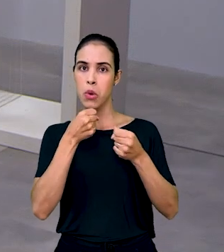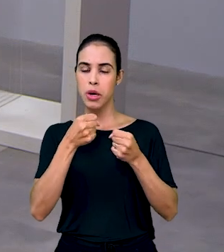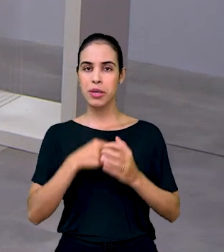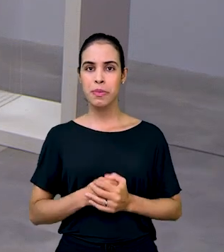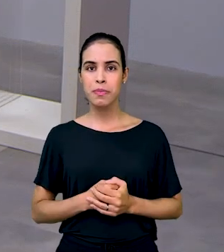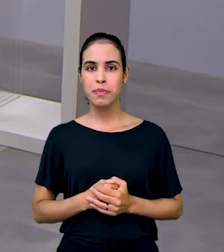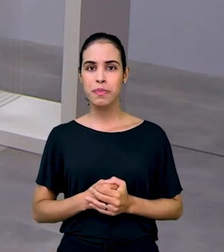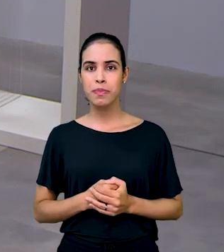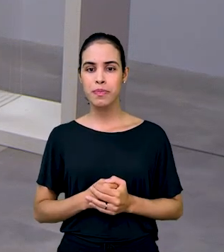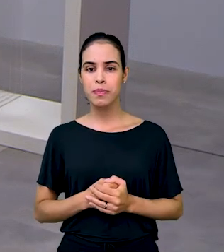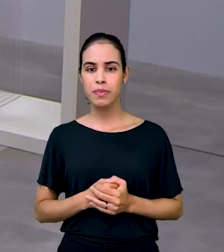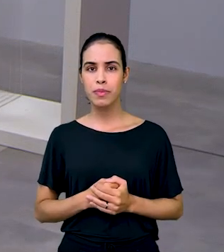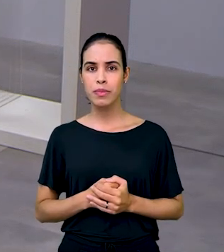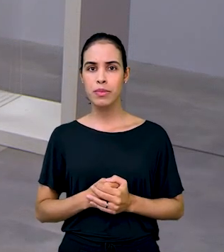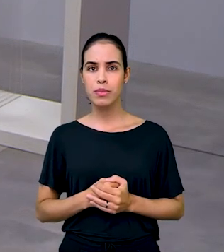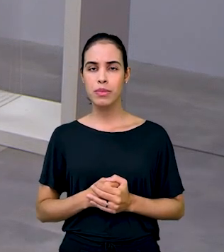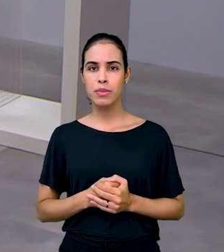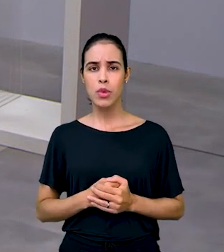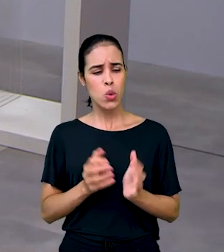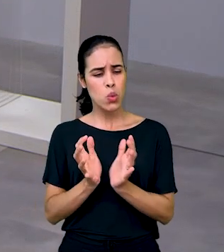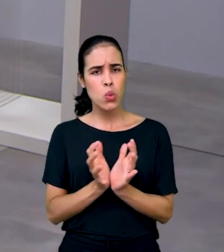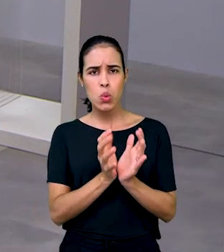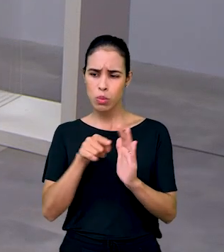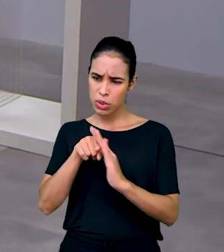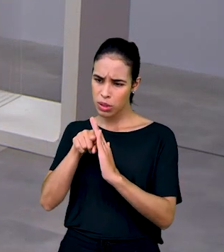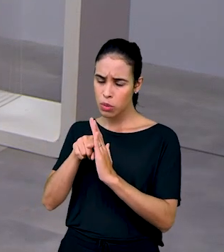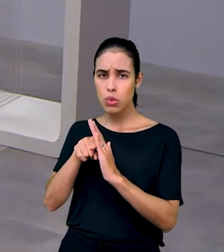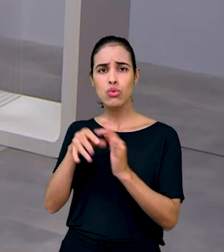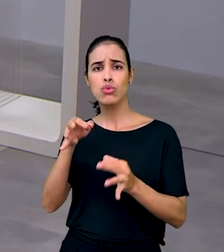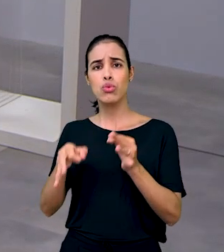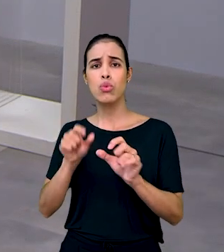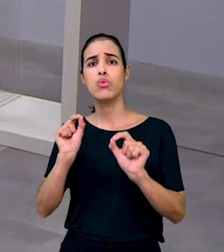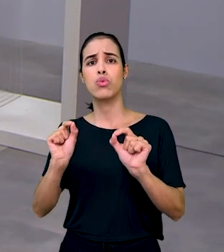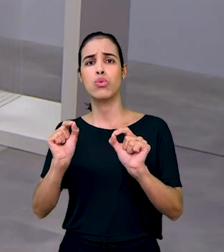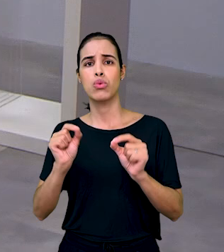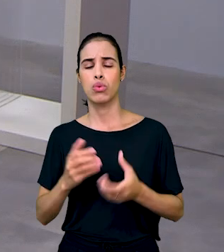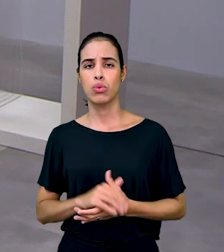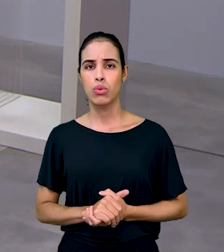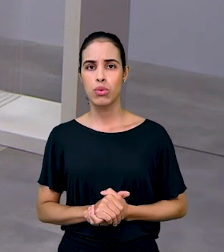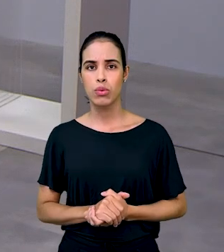Rossini Gomes. O Rossini, que foi levado em consideração pelo colegiado.